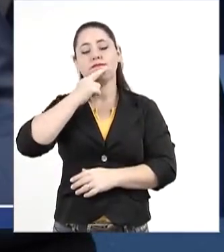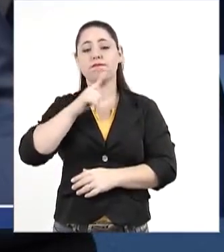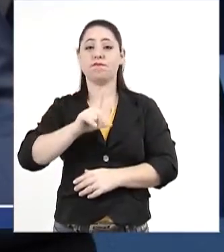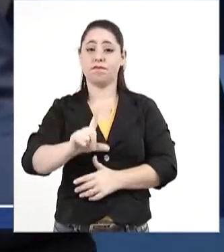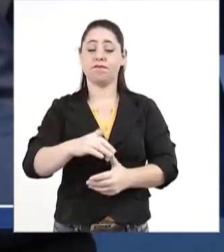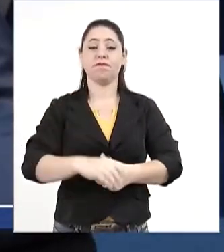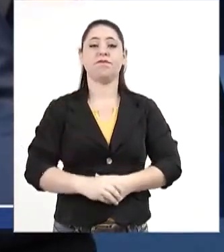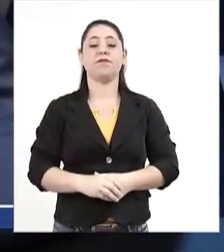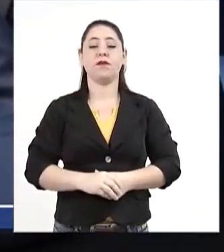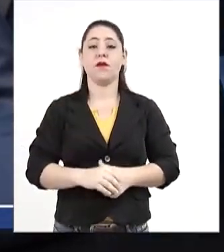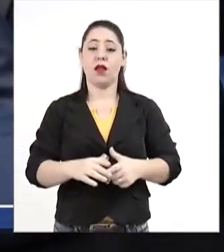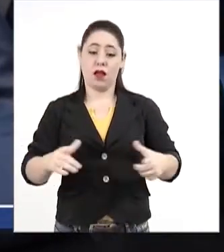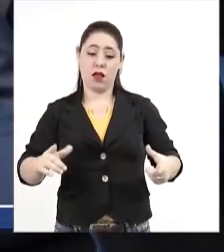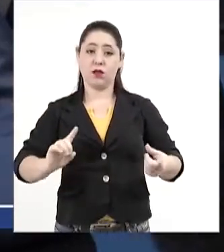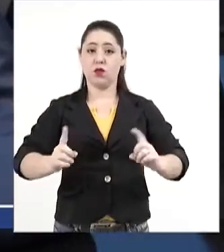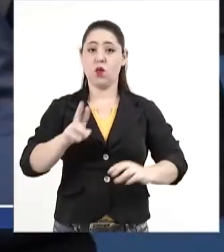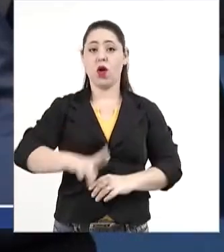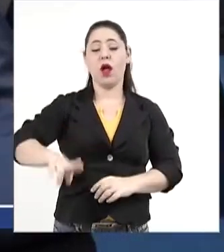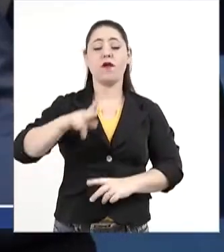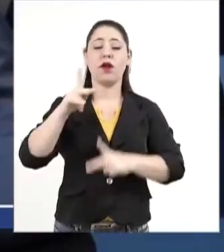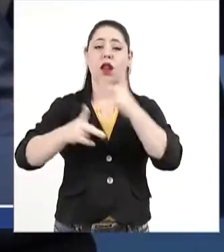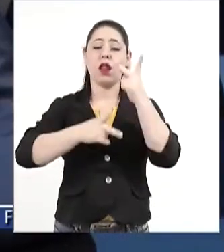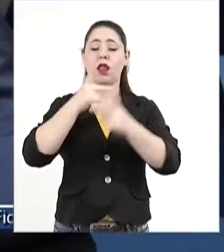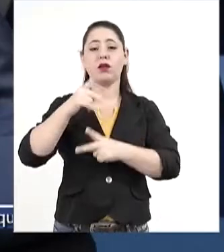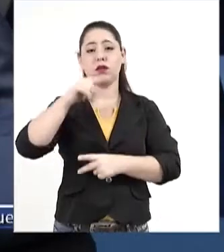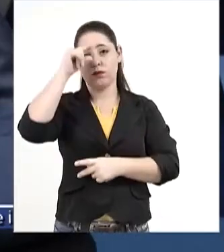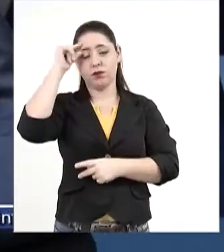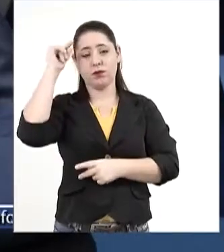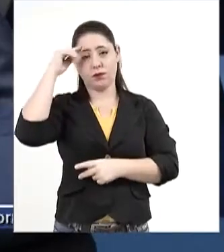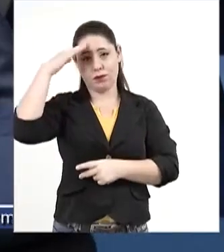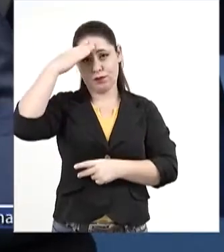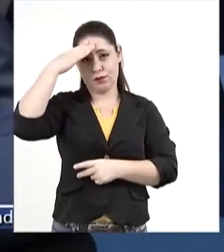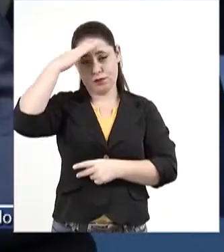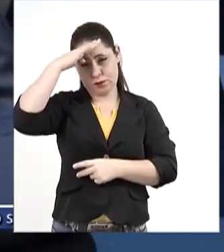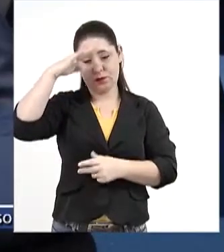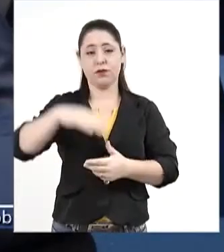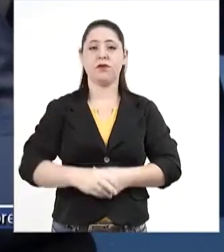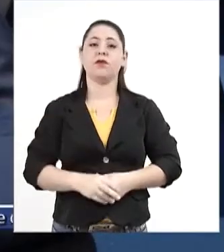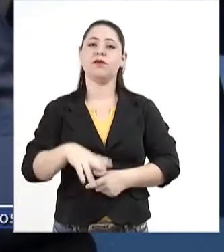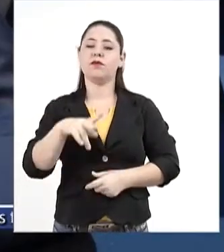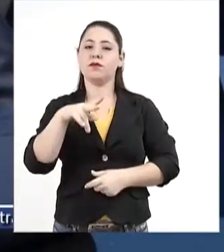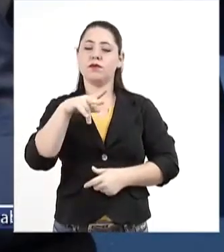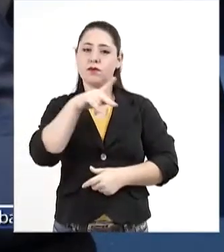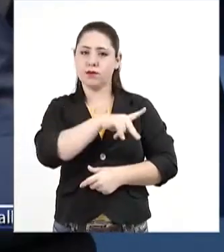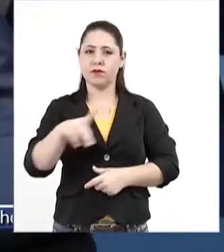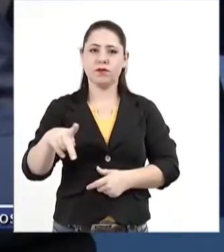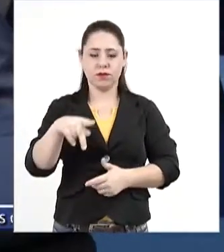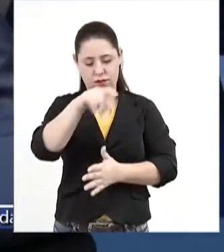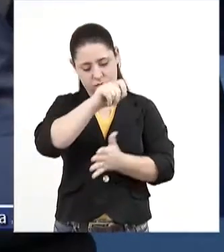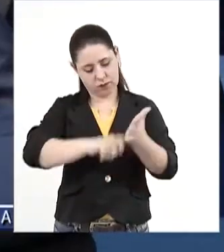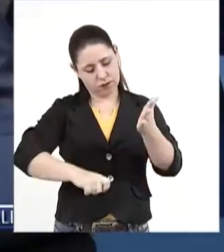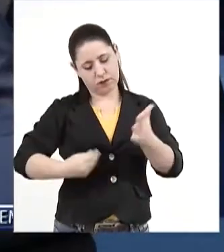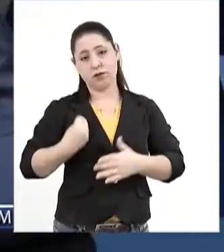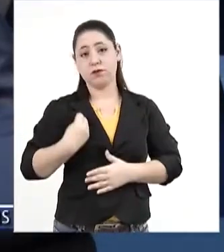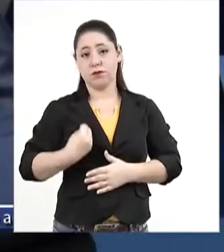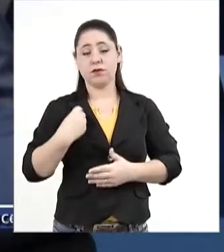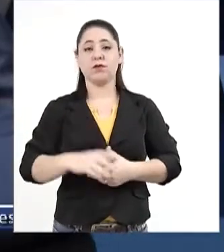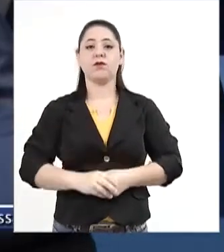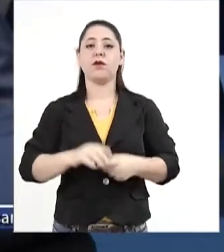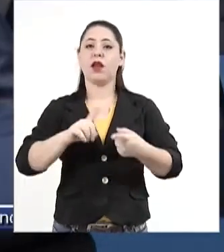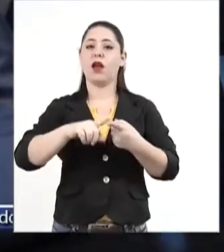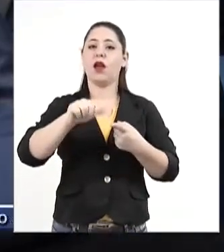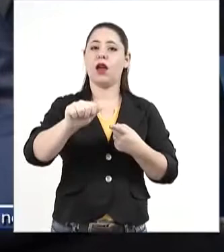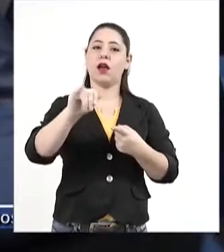Lima. Grande expediente. Usaram da palavra os deputados Herculano Borges e Cabalmi. O senhor presidente fez o registro das seguintes presenças na casa.